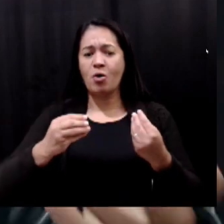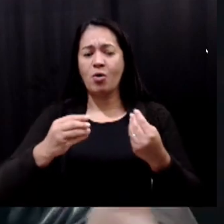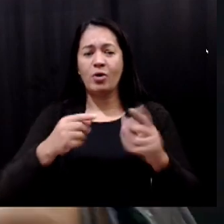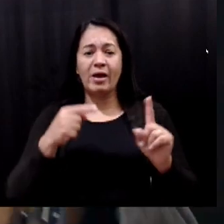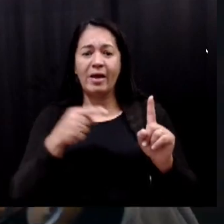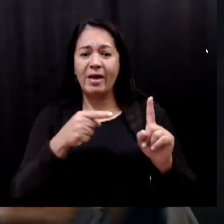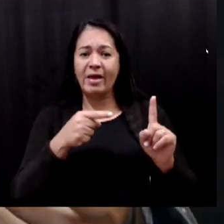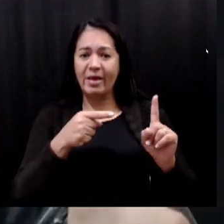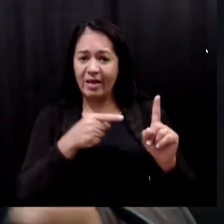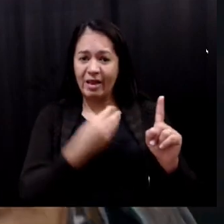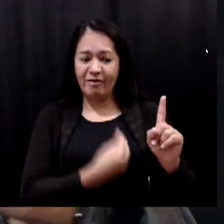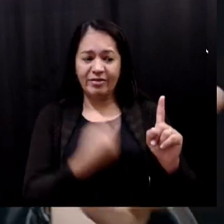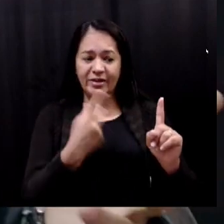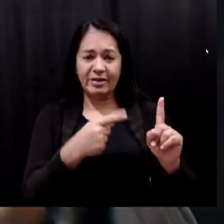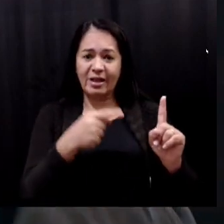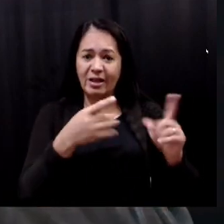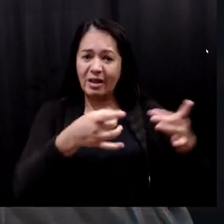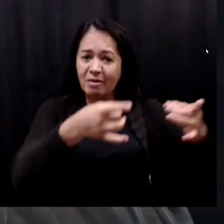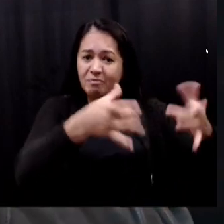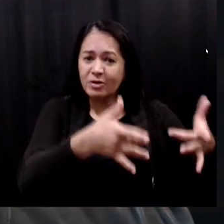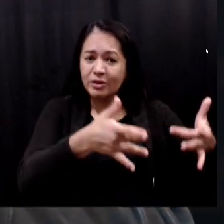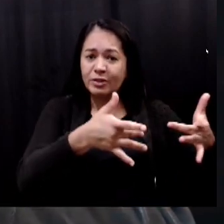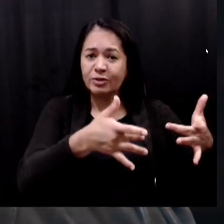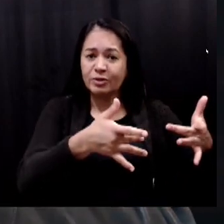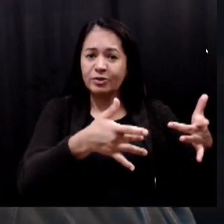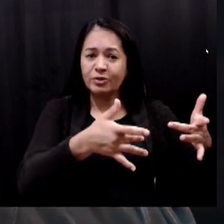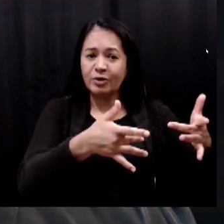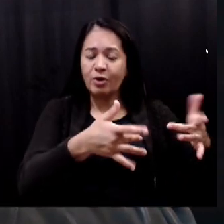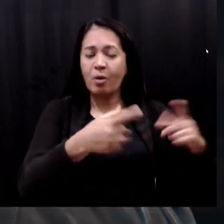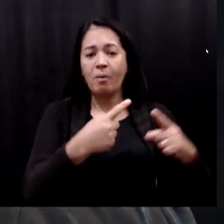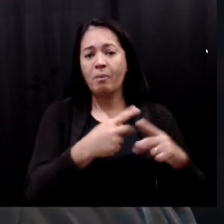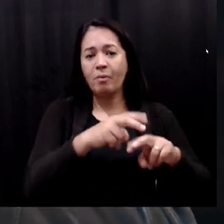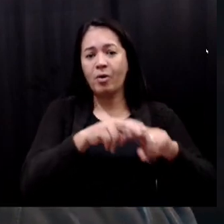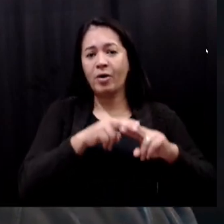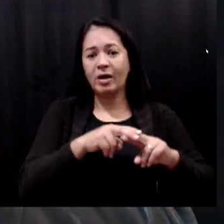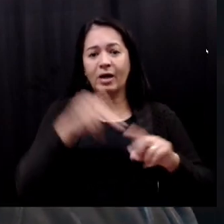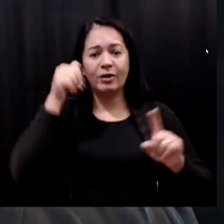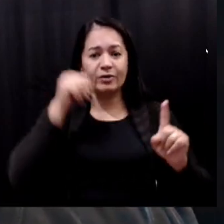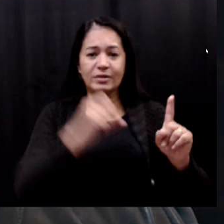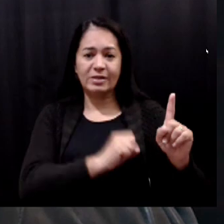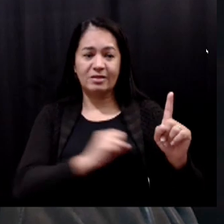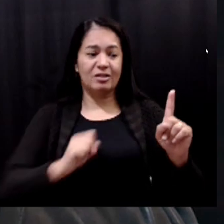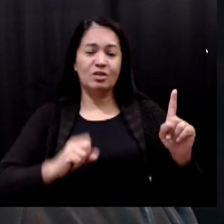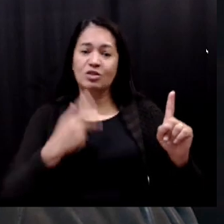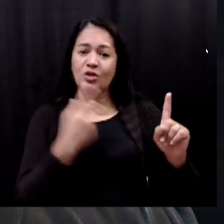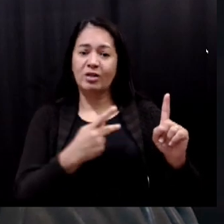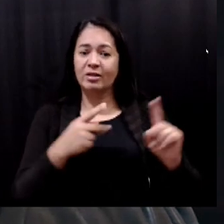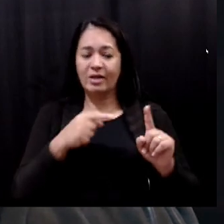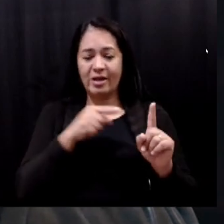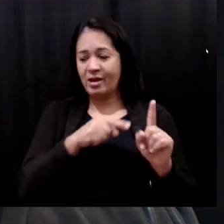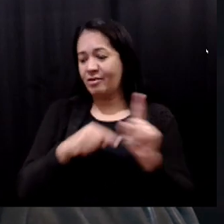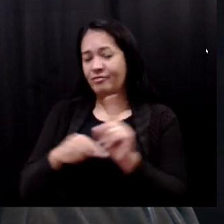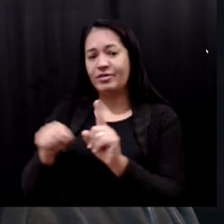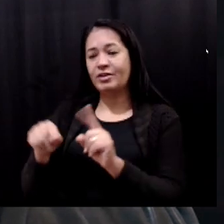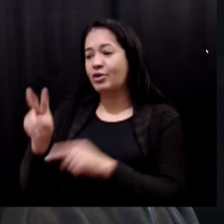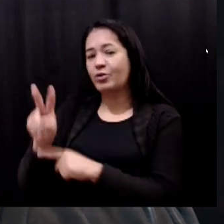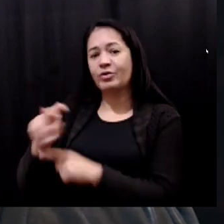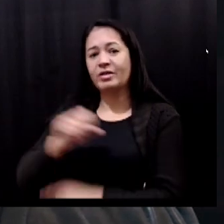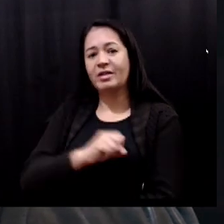artroses, doenças metabólicas relacionadas ao sobrepeso, né? Quando finalmente